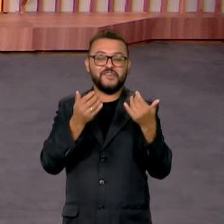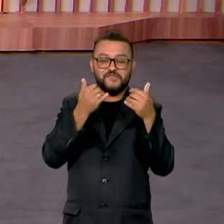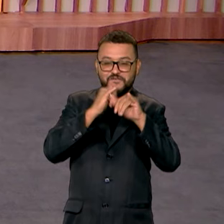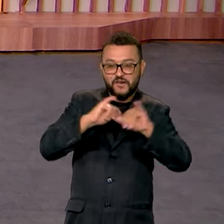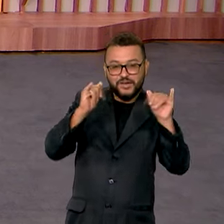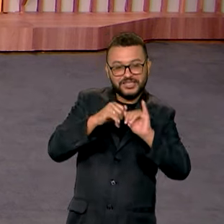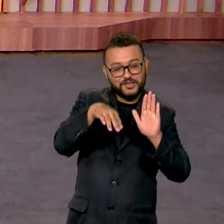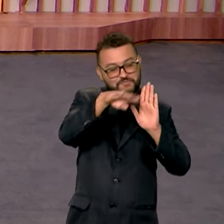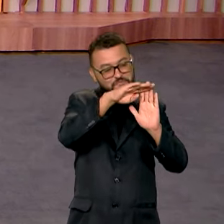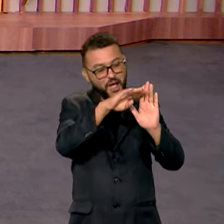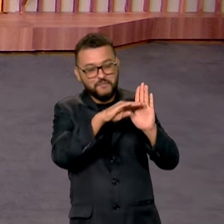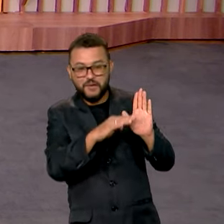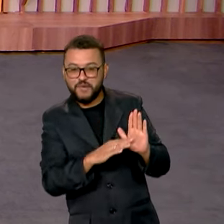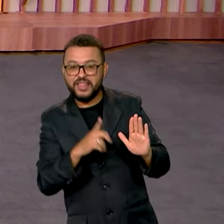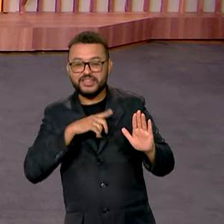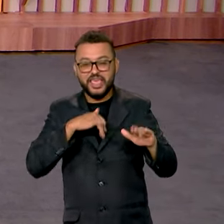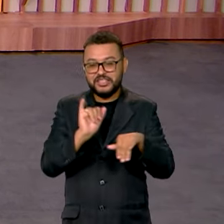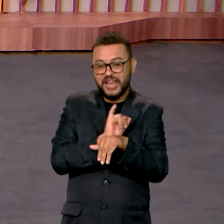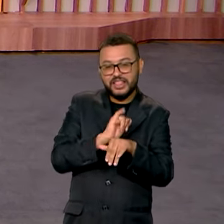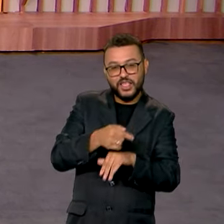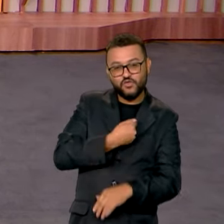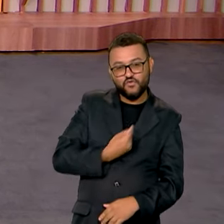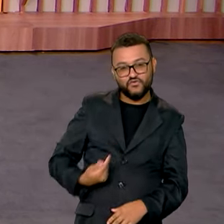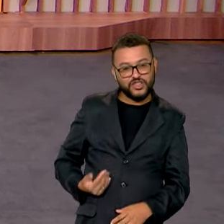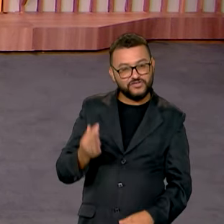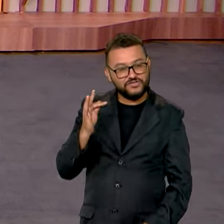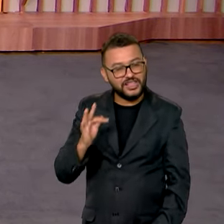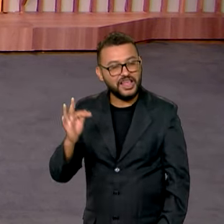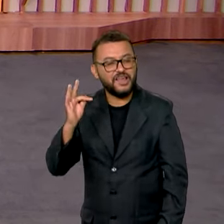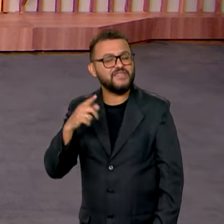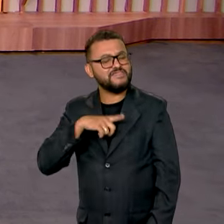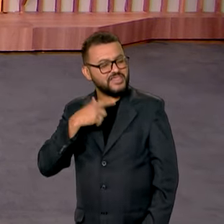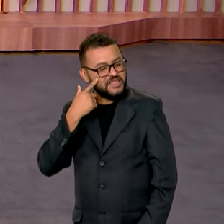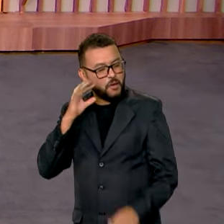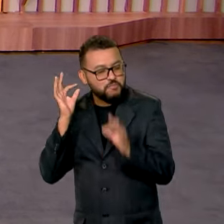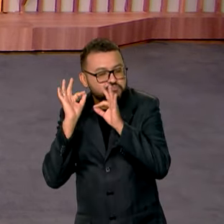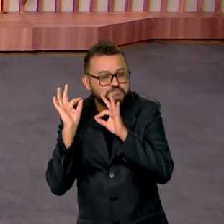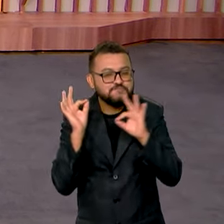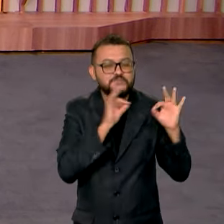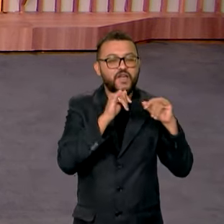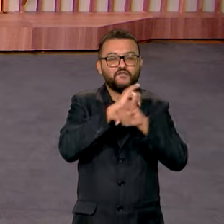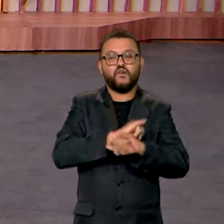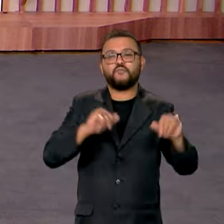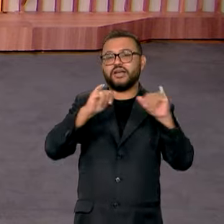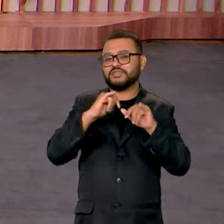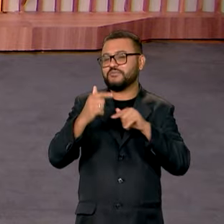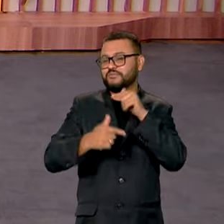a programação, as ações do governo federal, com eventos ao vivo, dicas e